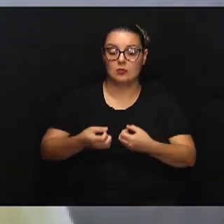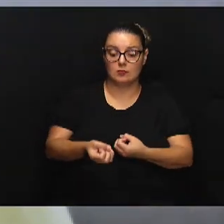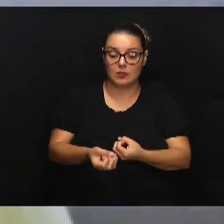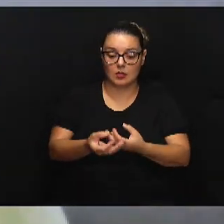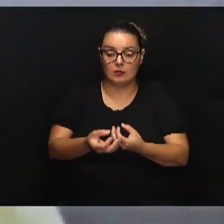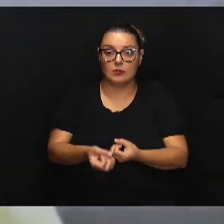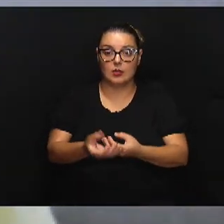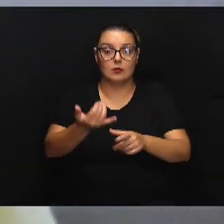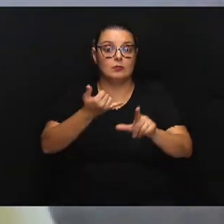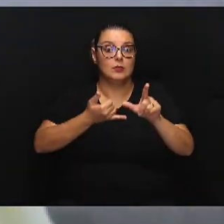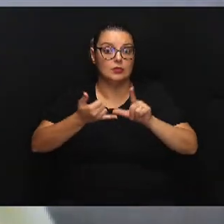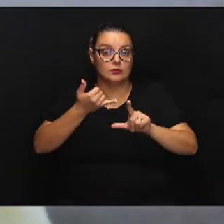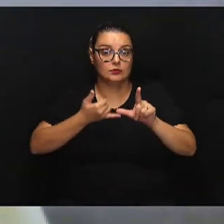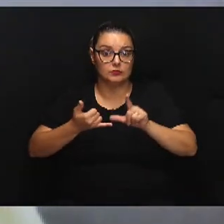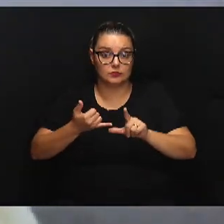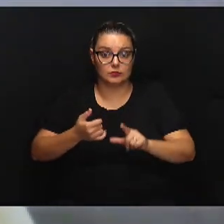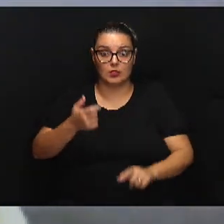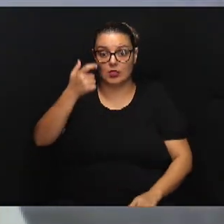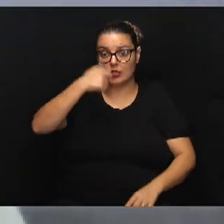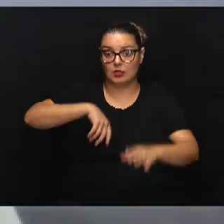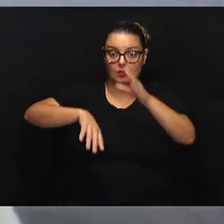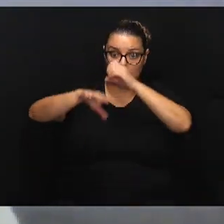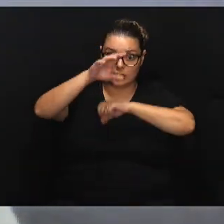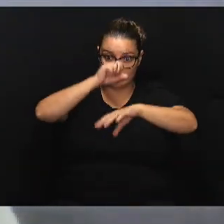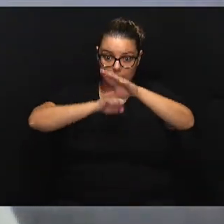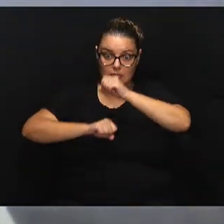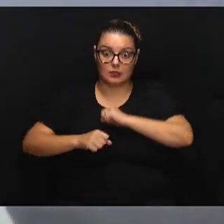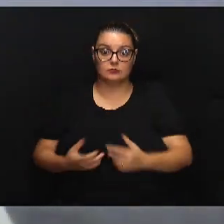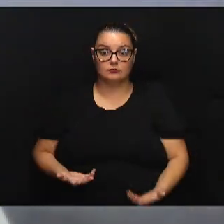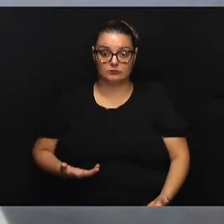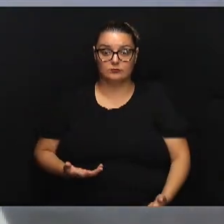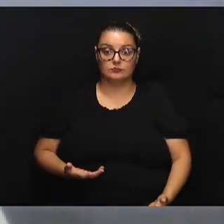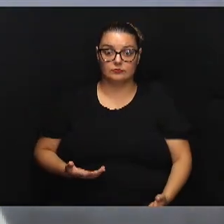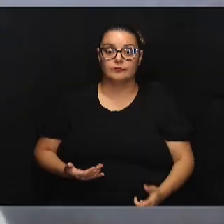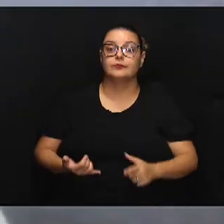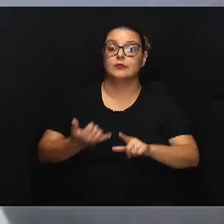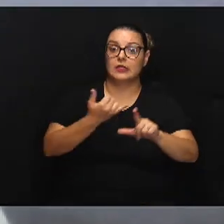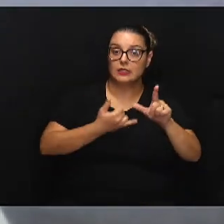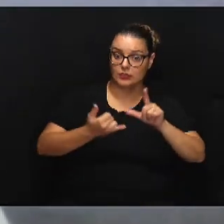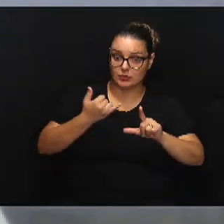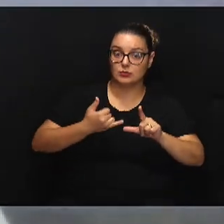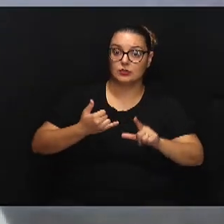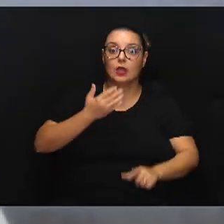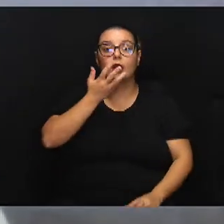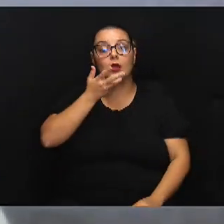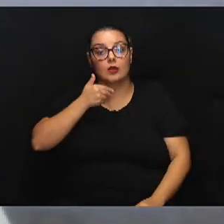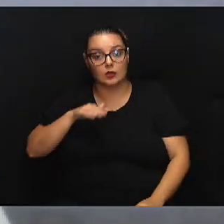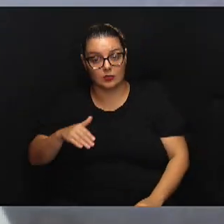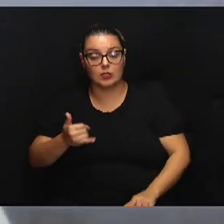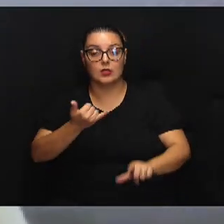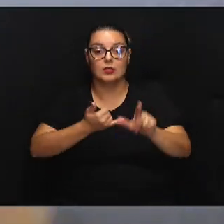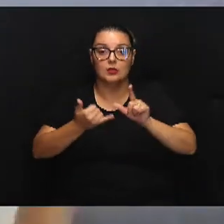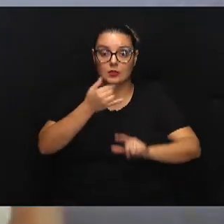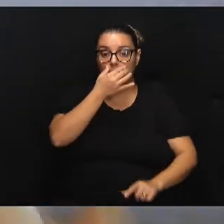informações lúdicas. Eu aprendo através da ludicidade. Criança aprende através da ludicidade. Por exemplo,